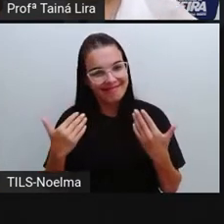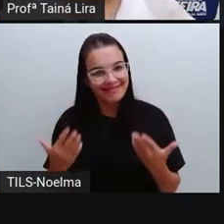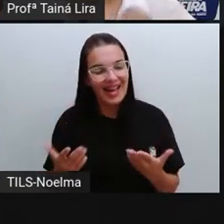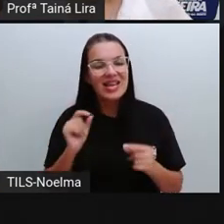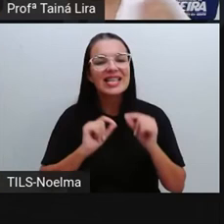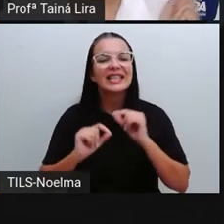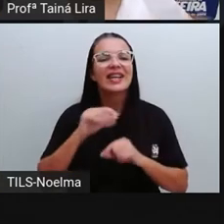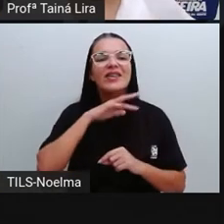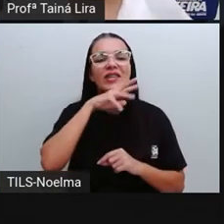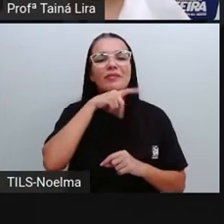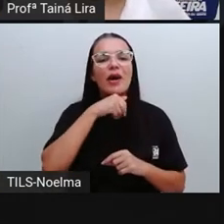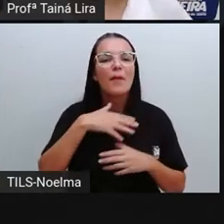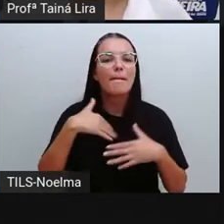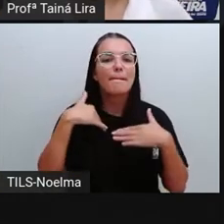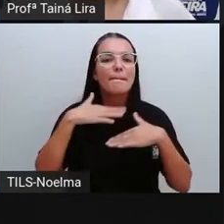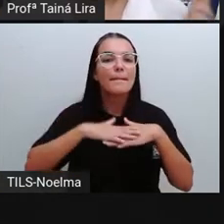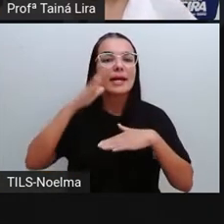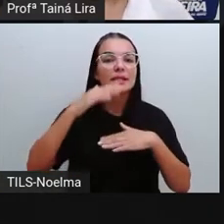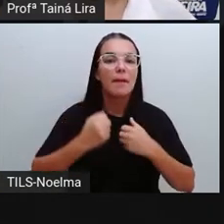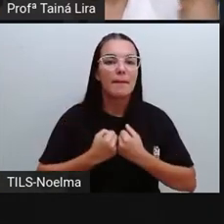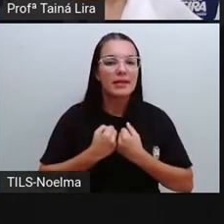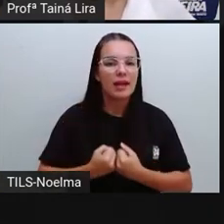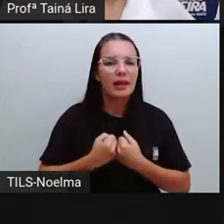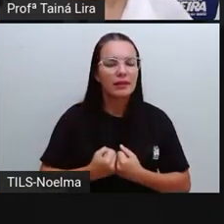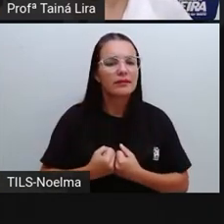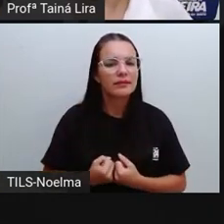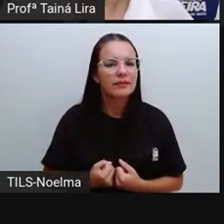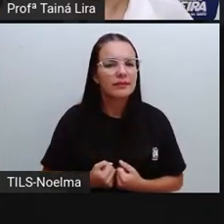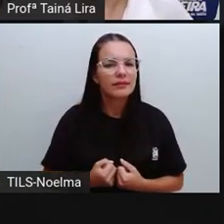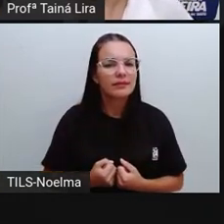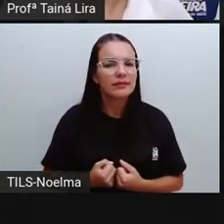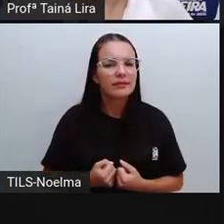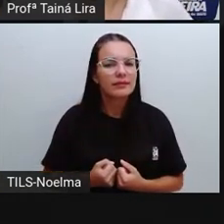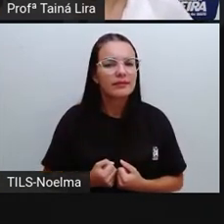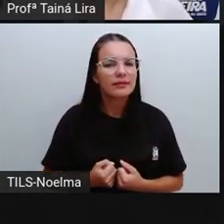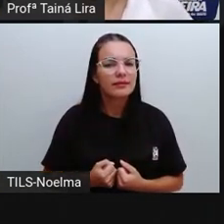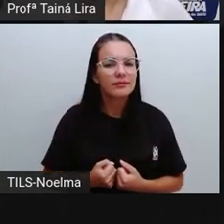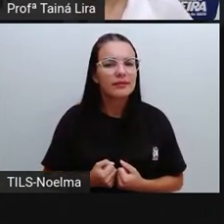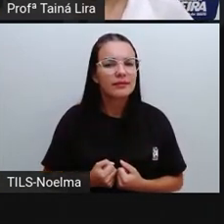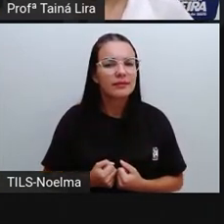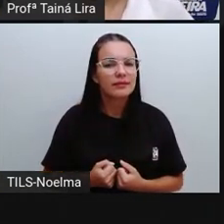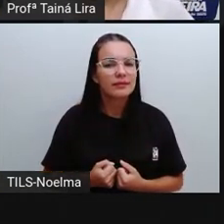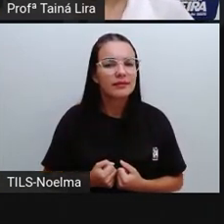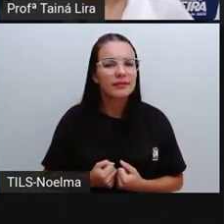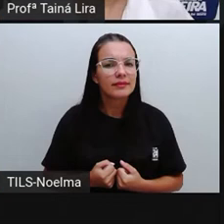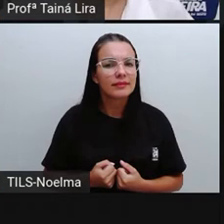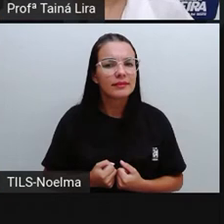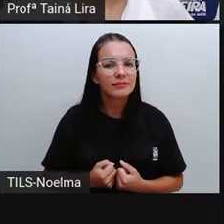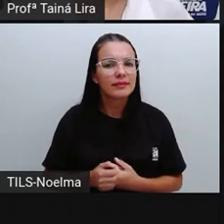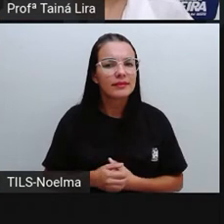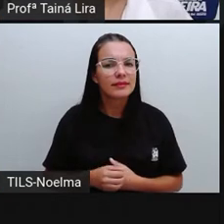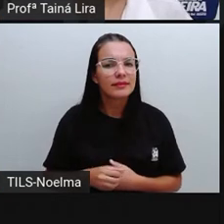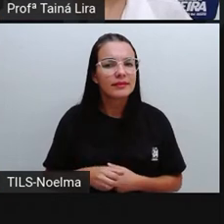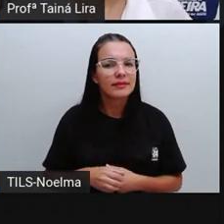então quem é o animal mais pesado? É a zebra ou é a girafa? E aí?